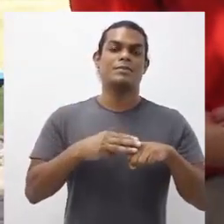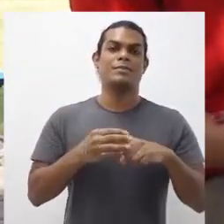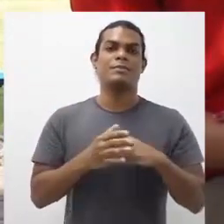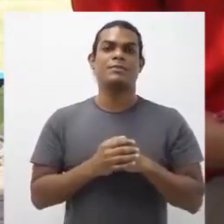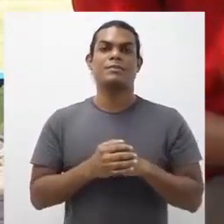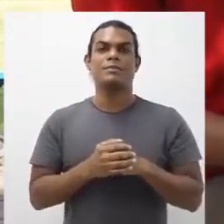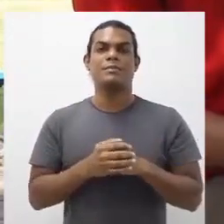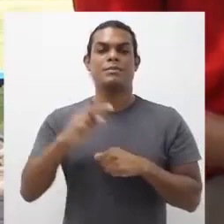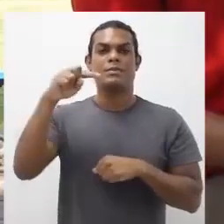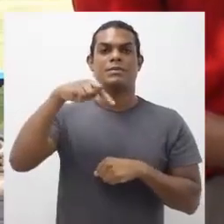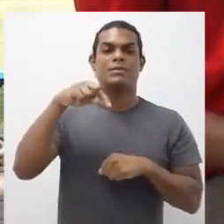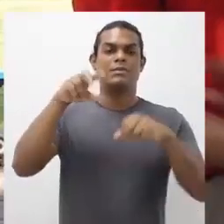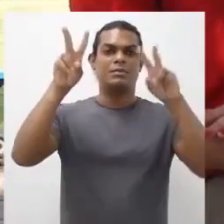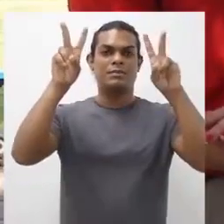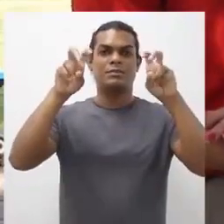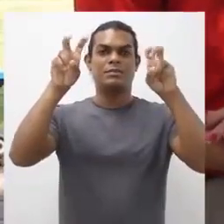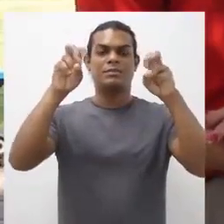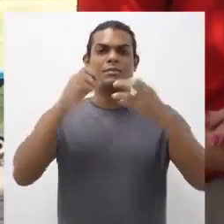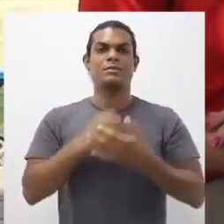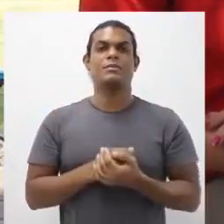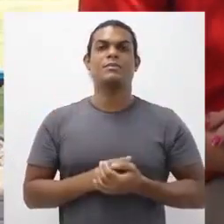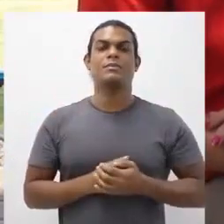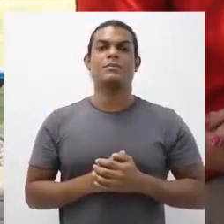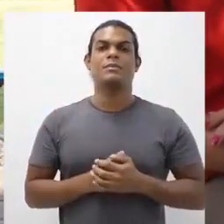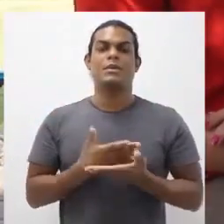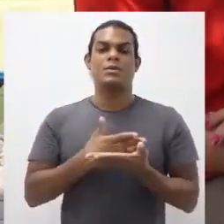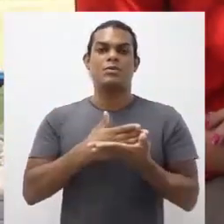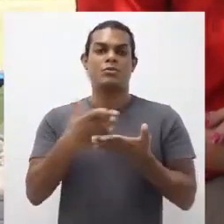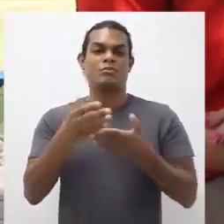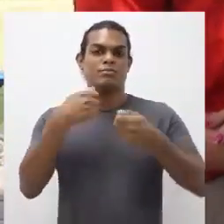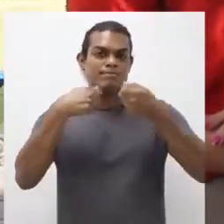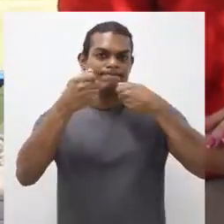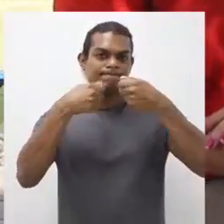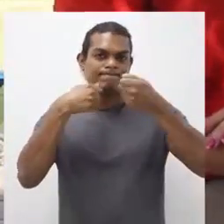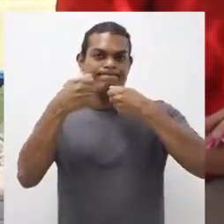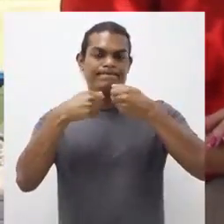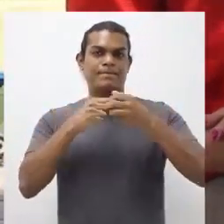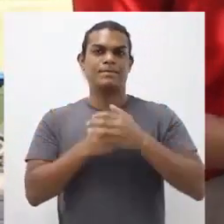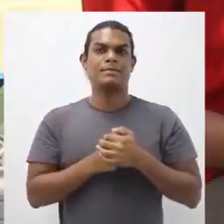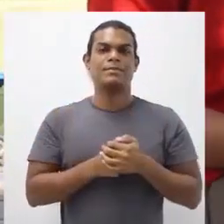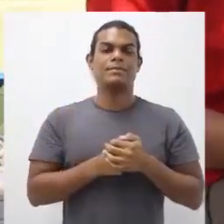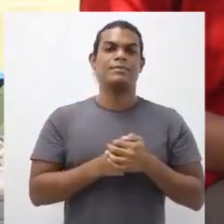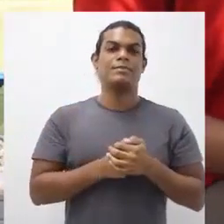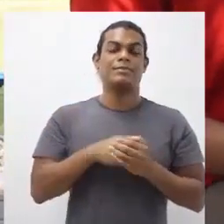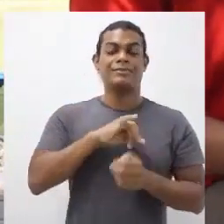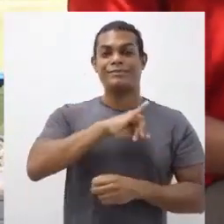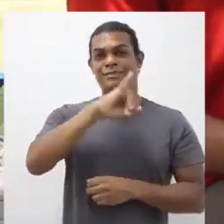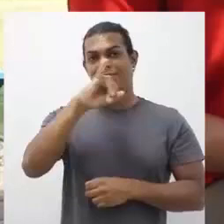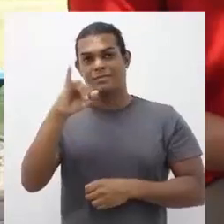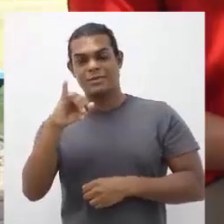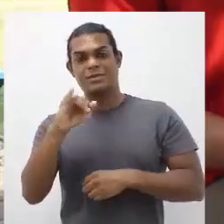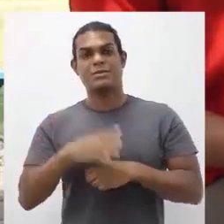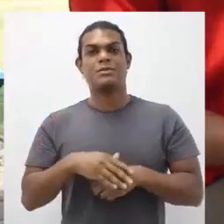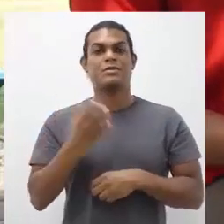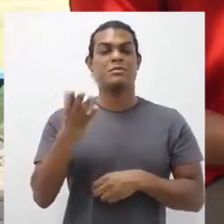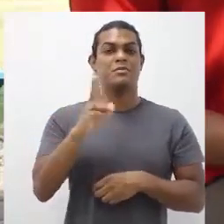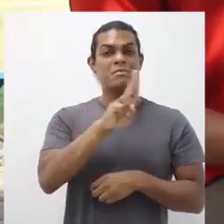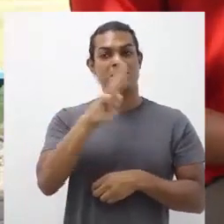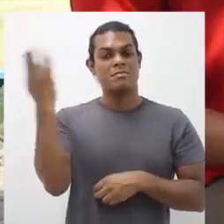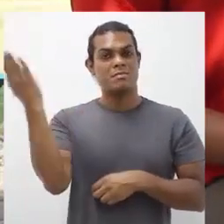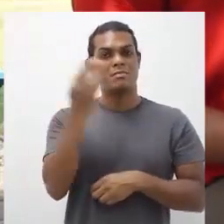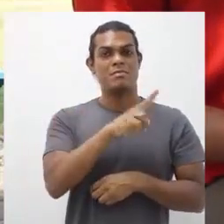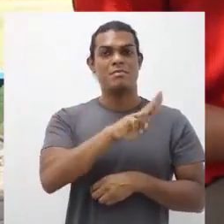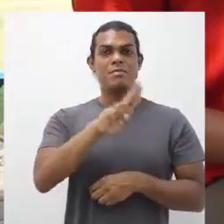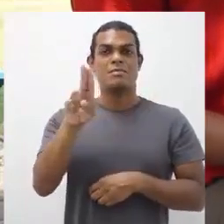mestre, e eu vou deixar ela se apresentar um pouquinho para a gente poder começar a nossa entrevista. Olá, eu sou Flávia Santos, como